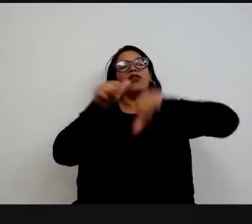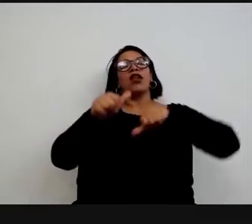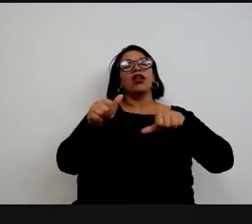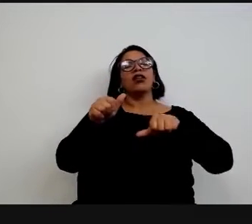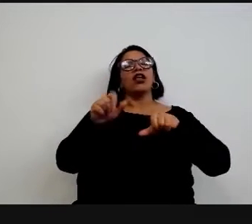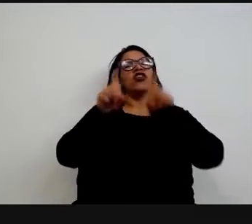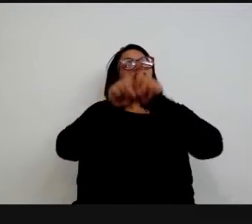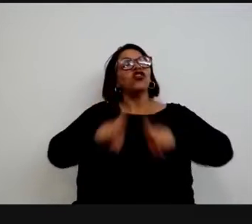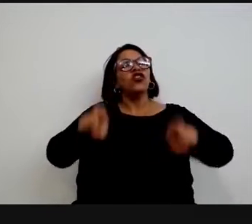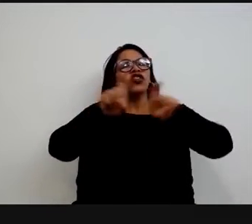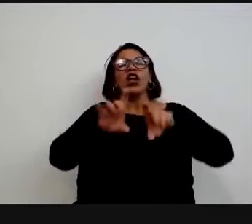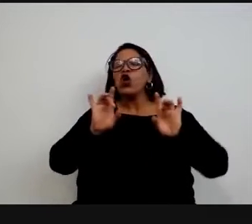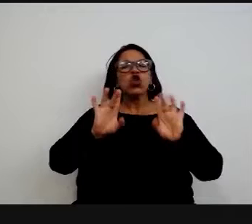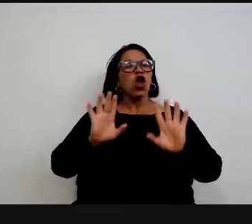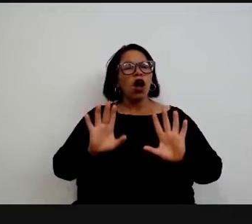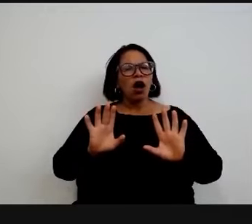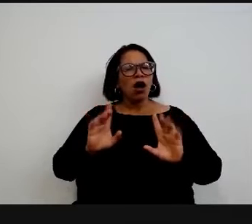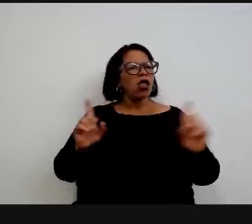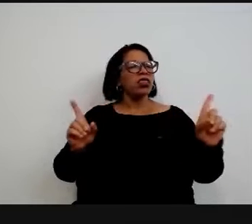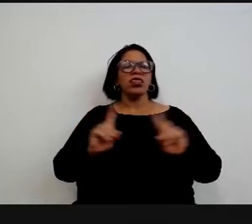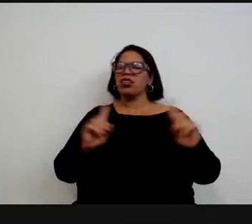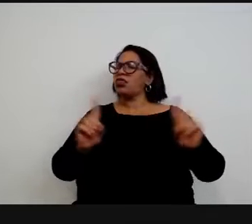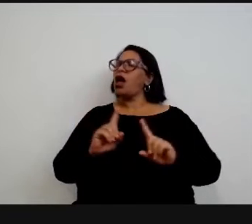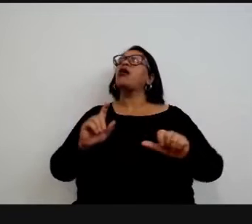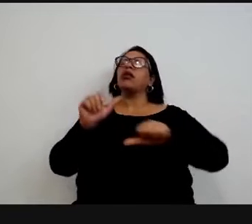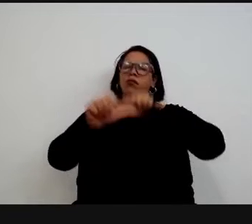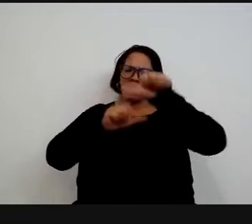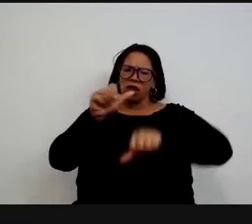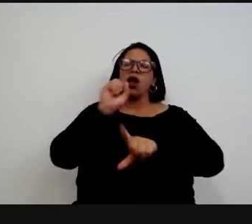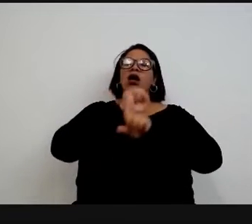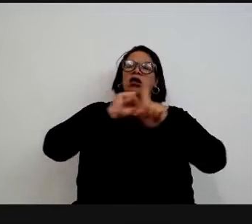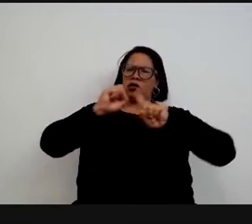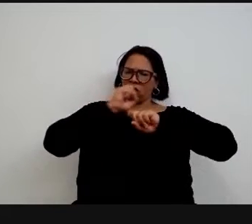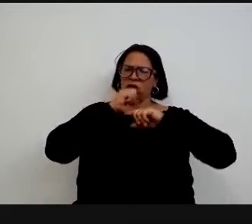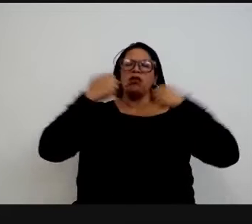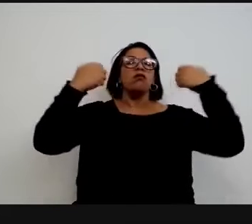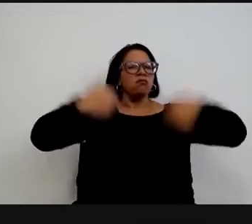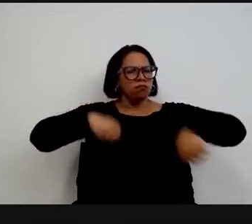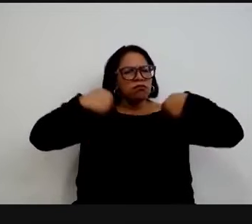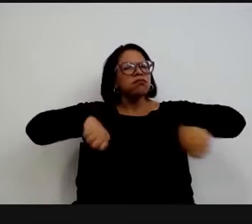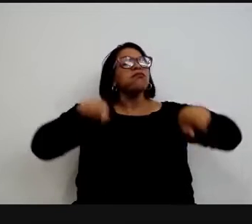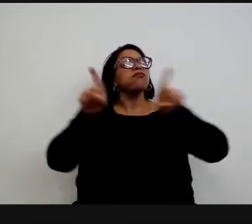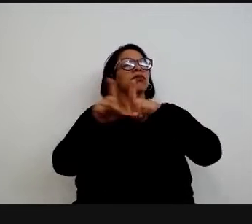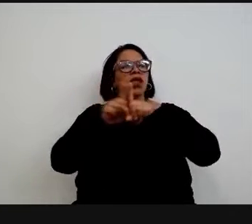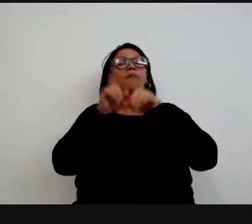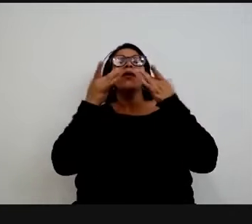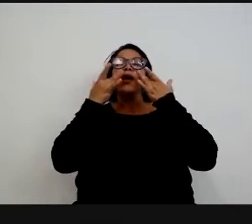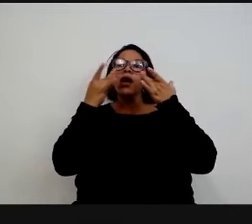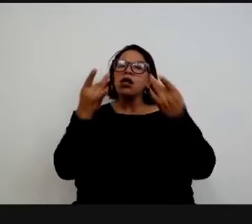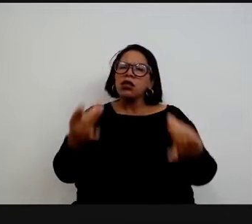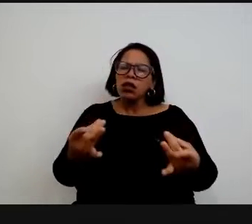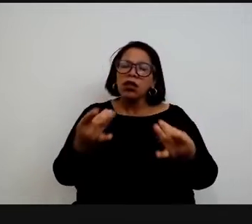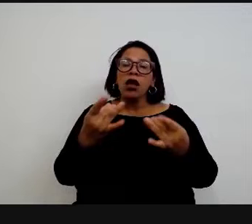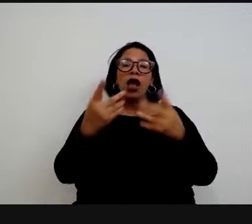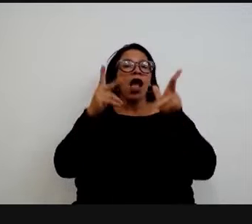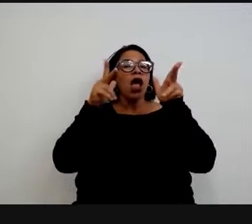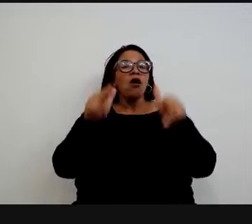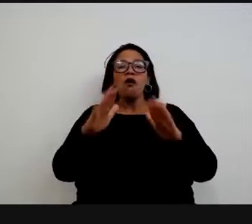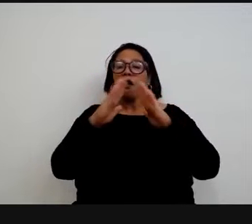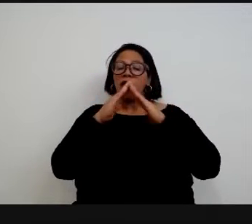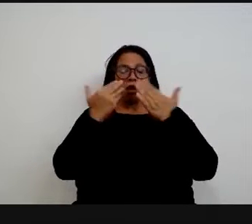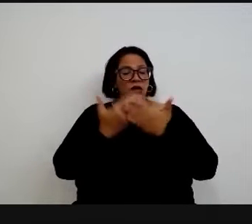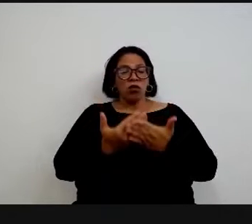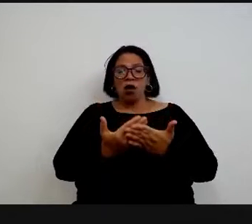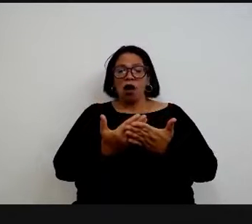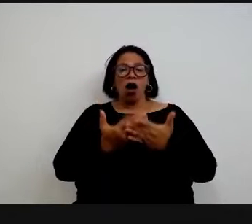só digitais. Existem transformações sociais que a gente precisa estar atento a elas e, como escola, dar conta